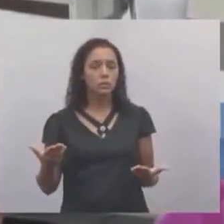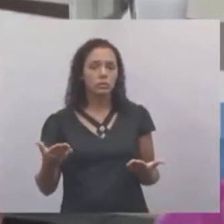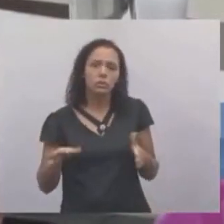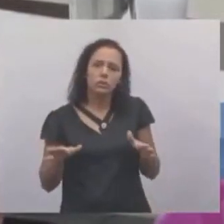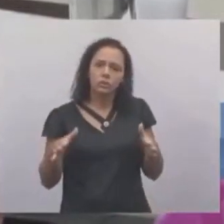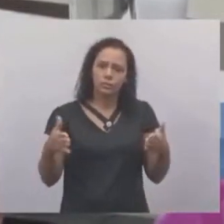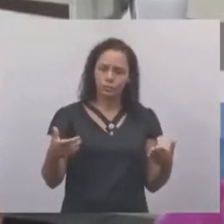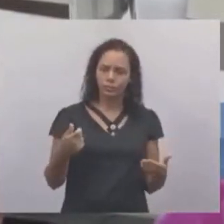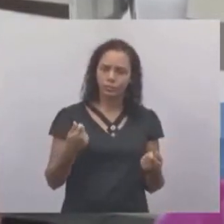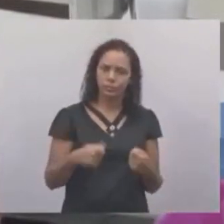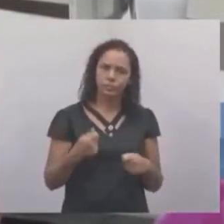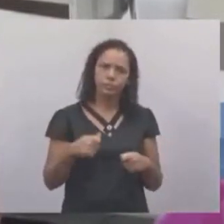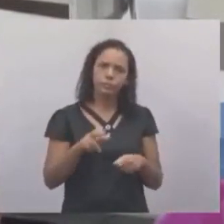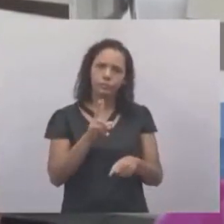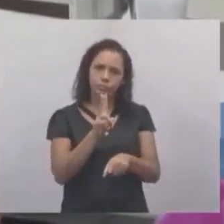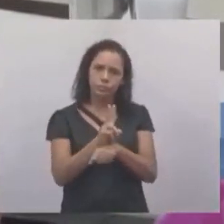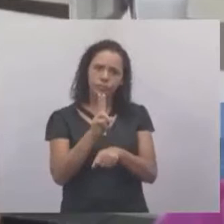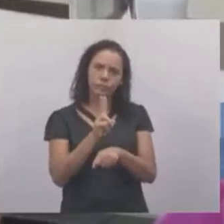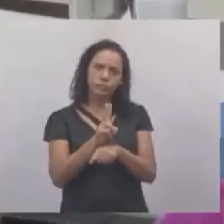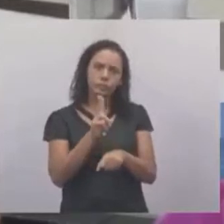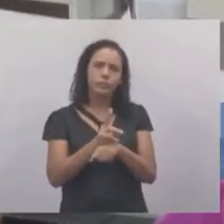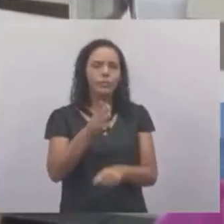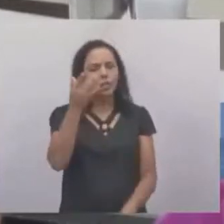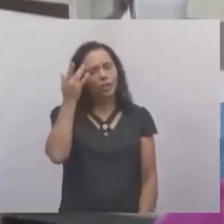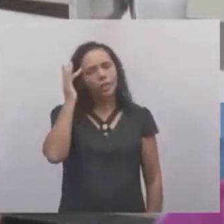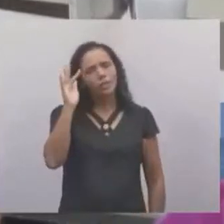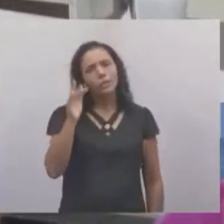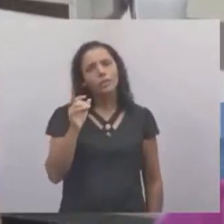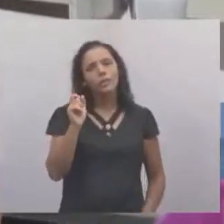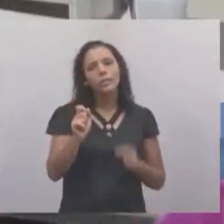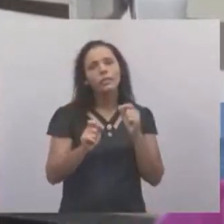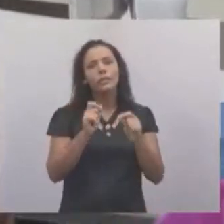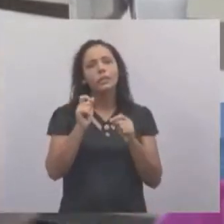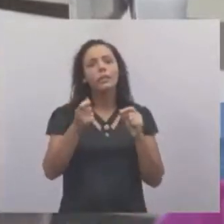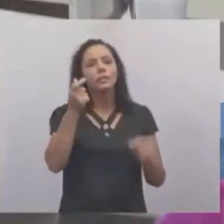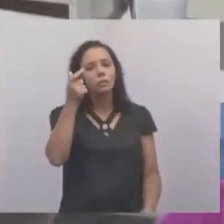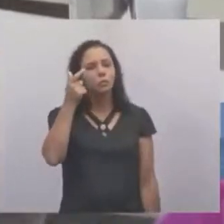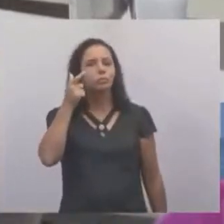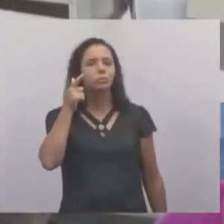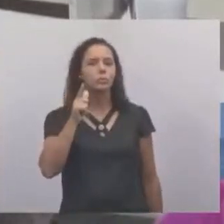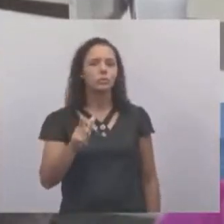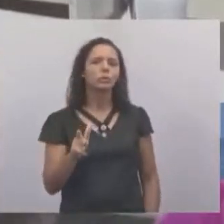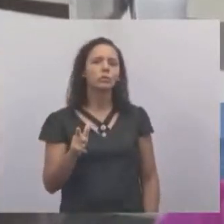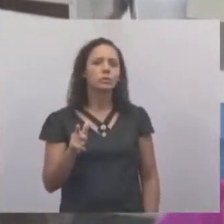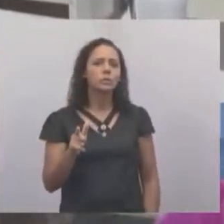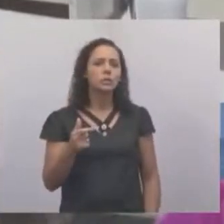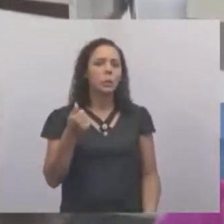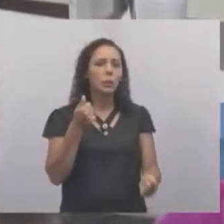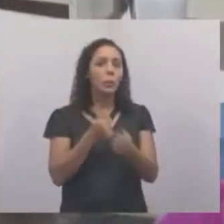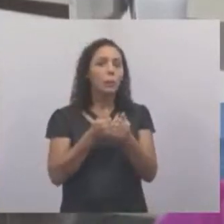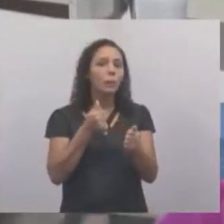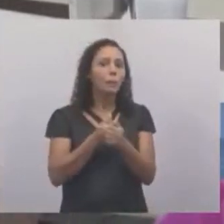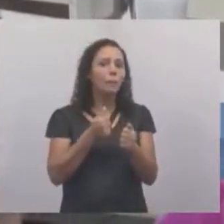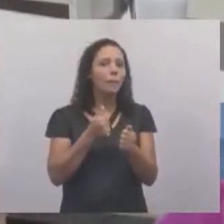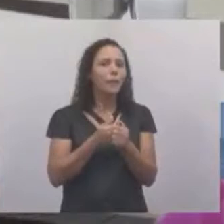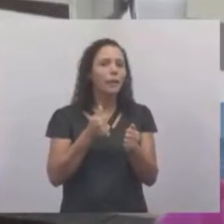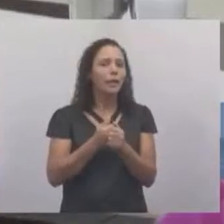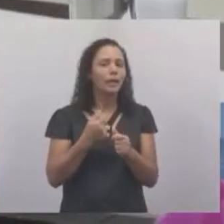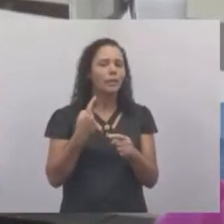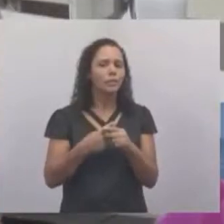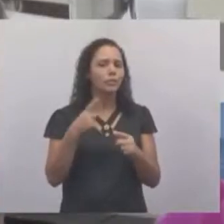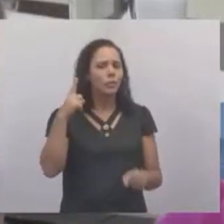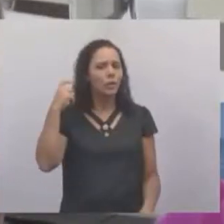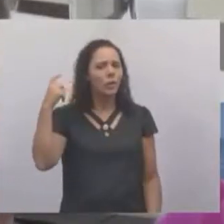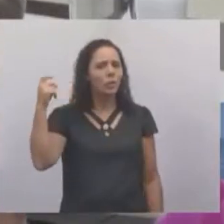Então, gente, vamos tomar cuidado, não sei nem quem conseguiu estar ali do lado do som, como que o ouvido dessa pessoa